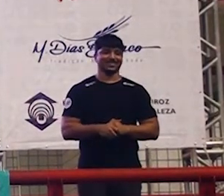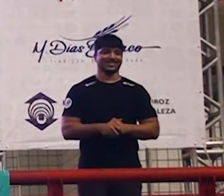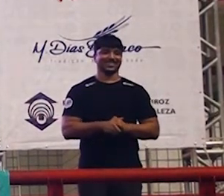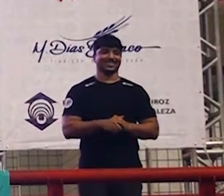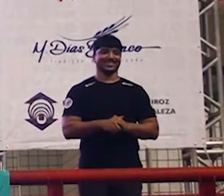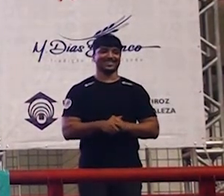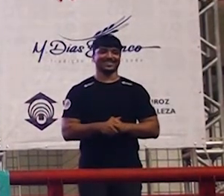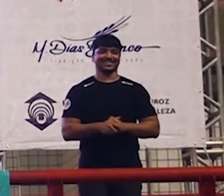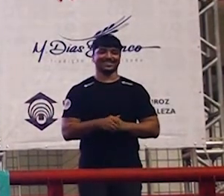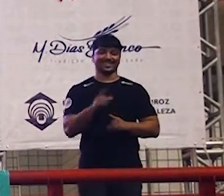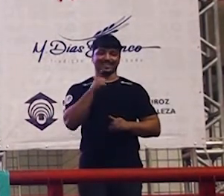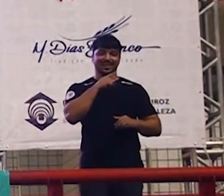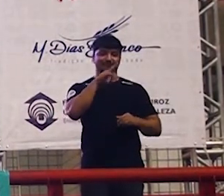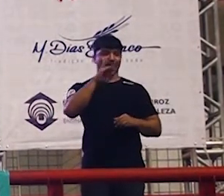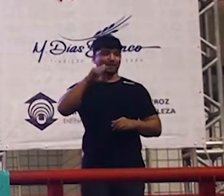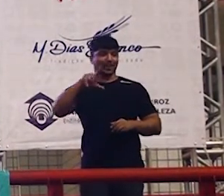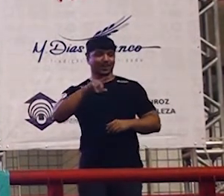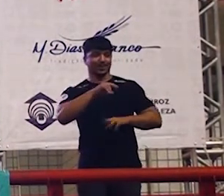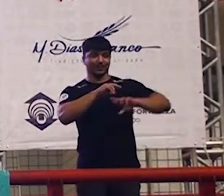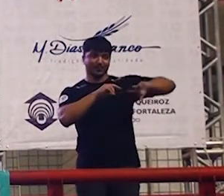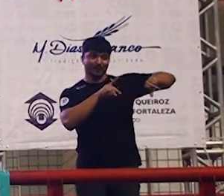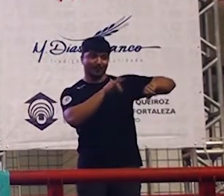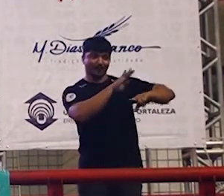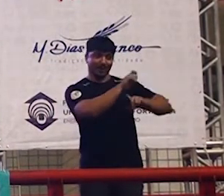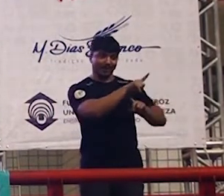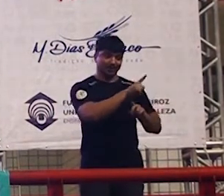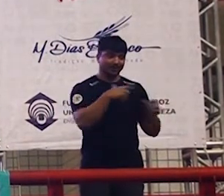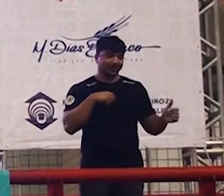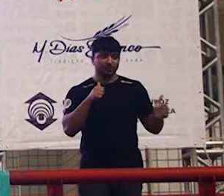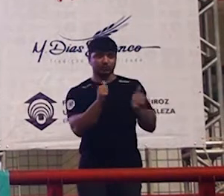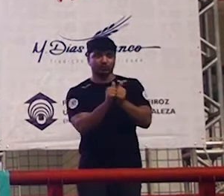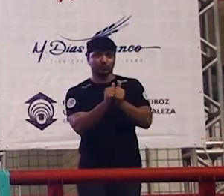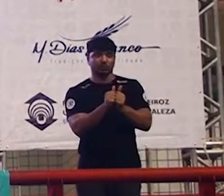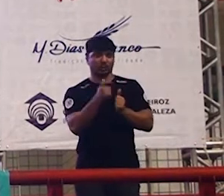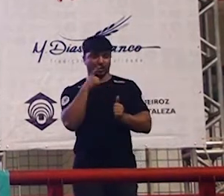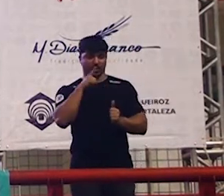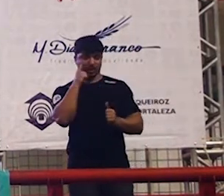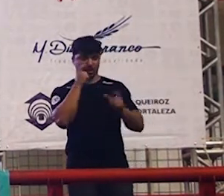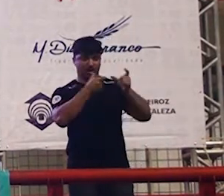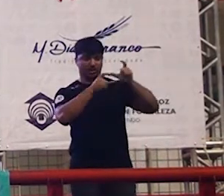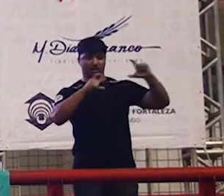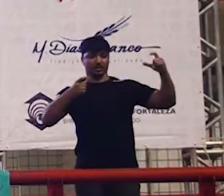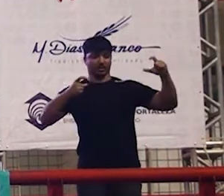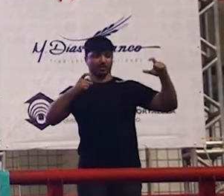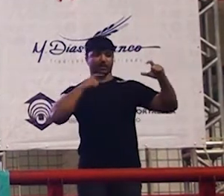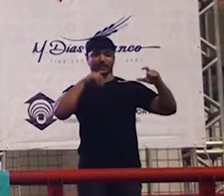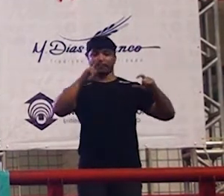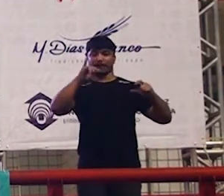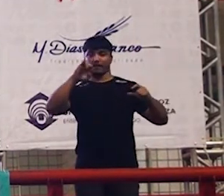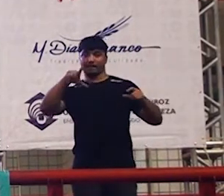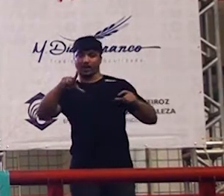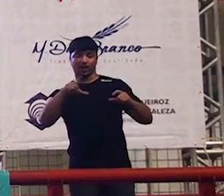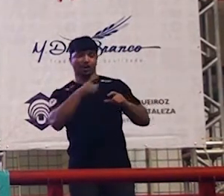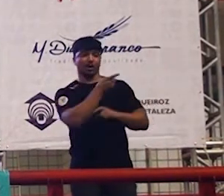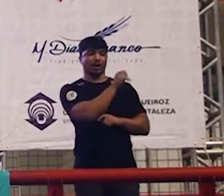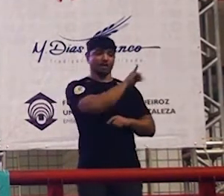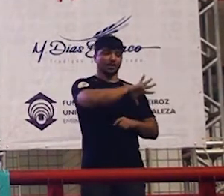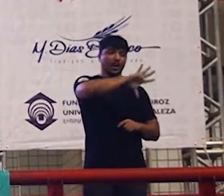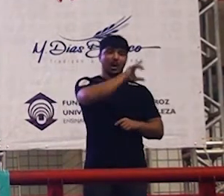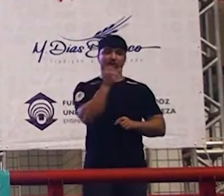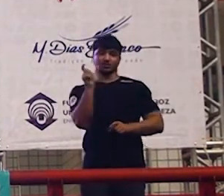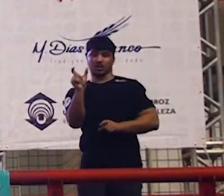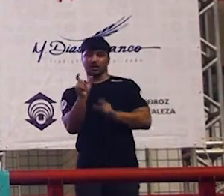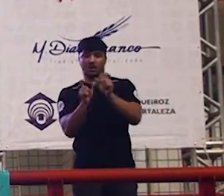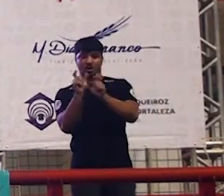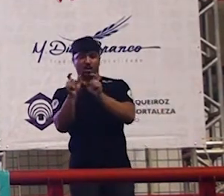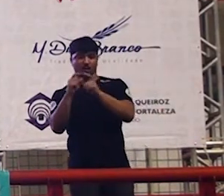abraçando para a construção de sentido. Numa charge, numa tirinha, o verbal e o não verbal sempre vão